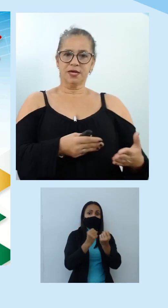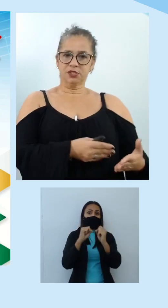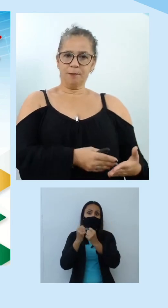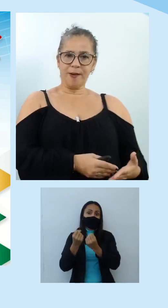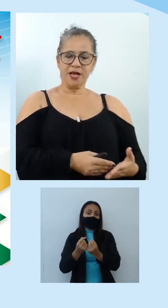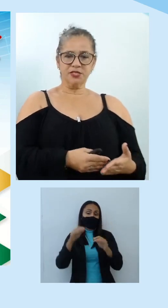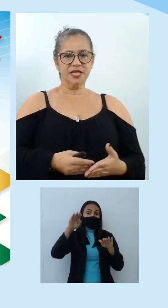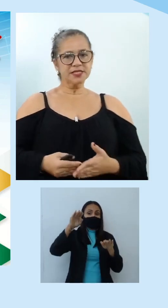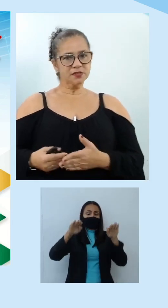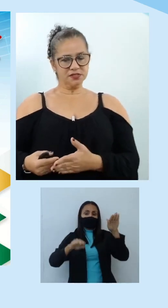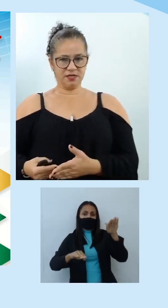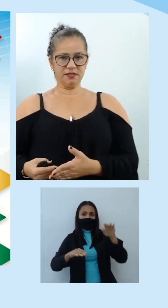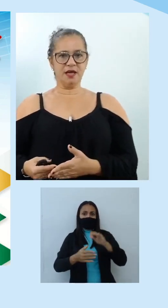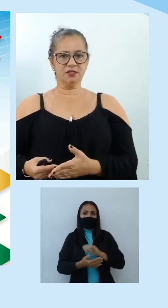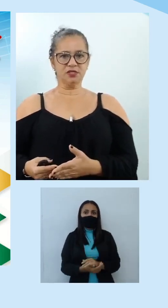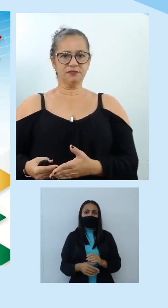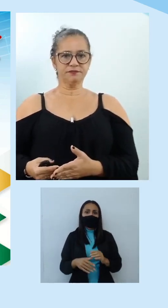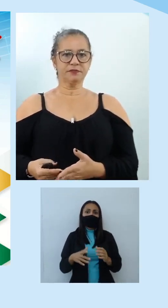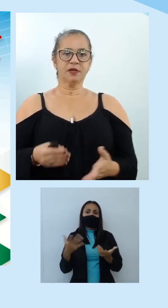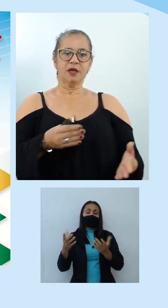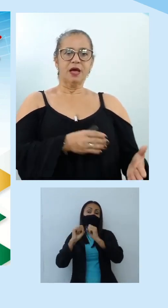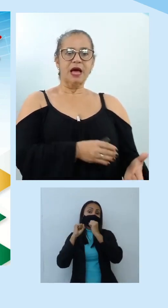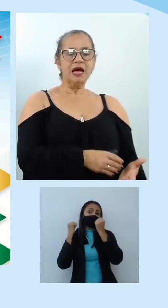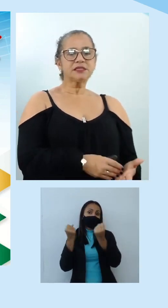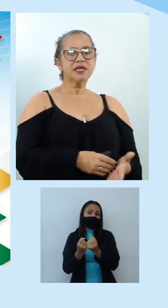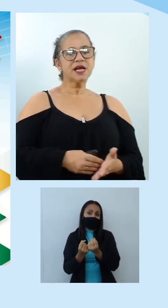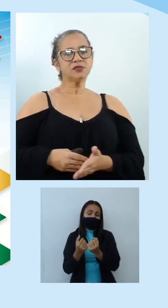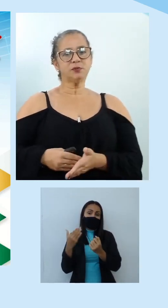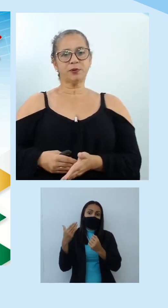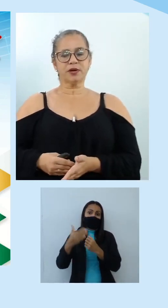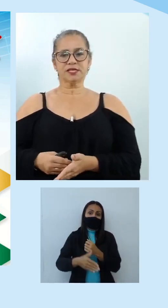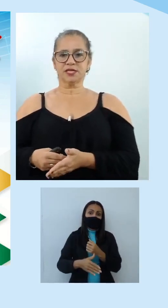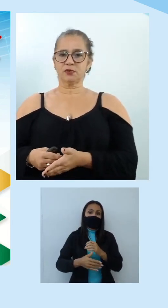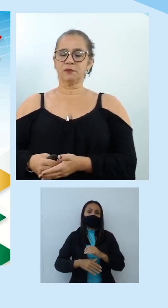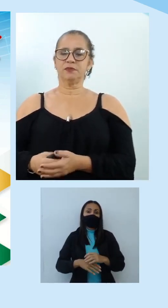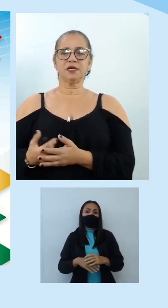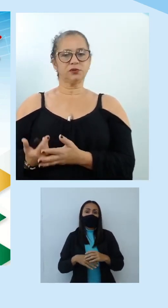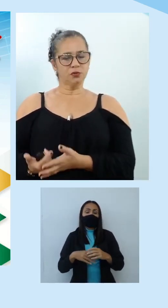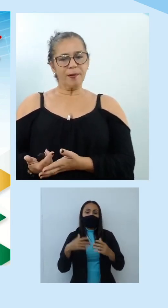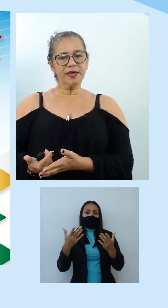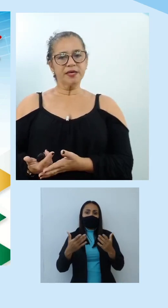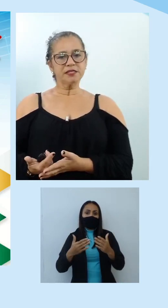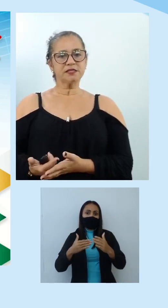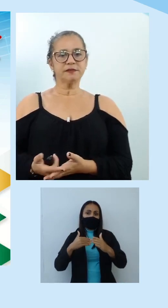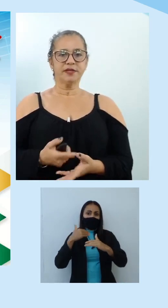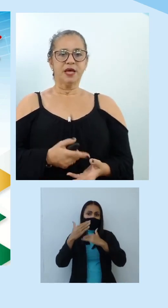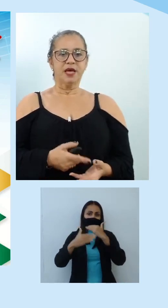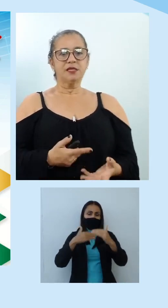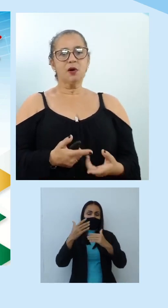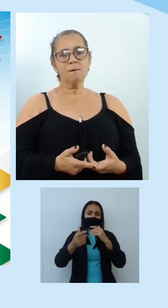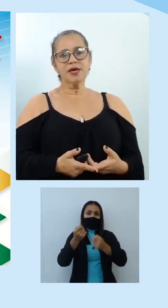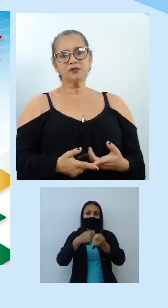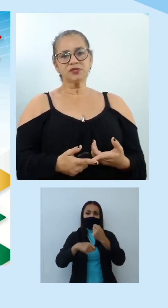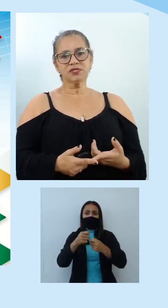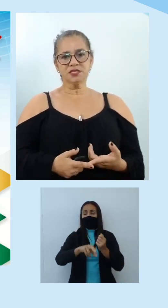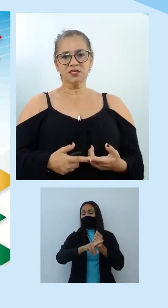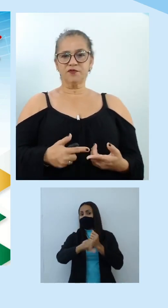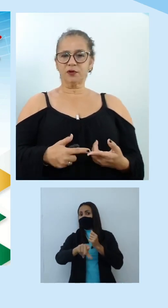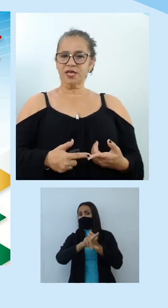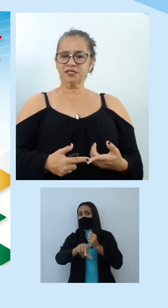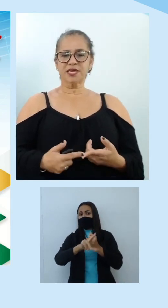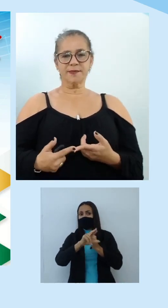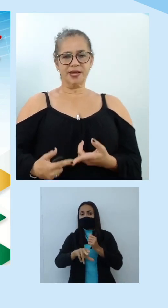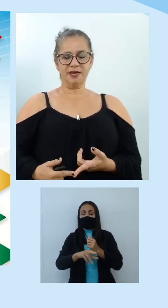marginalização de parte da sociedade, atraso no progresso da economia do país e aumento dos índices